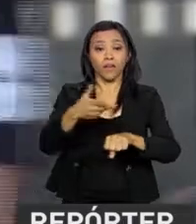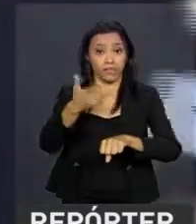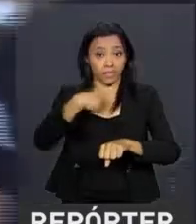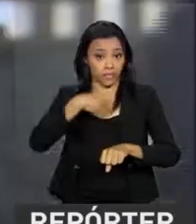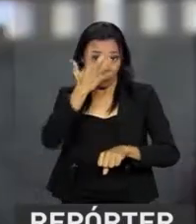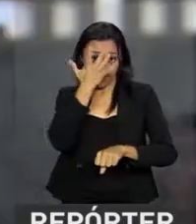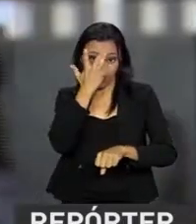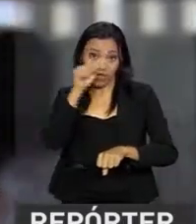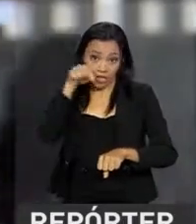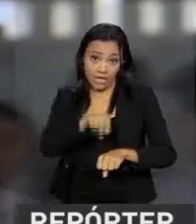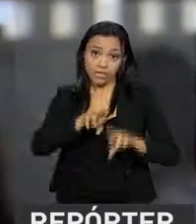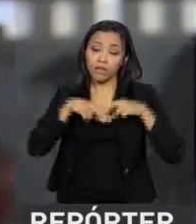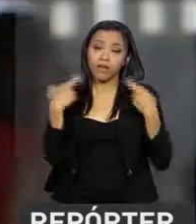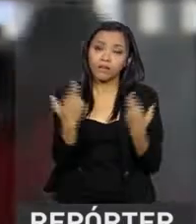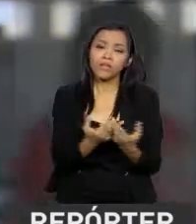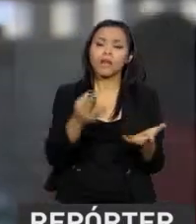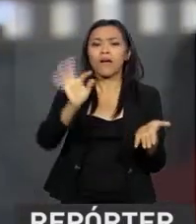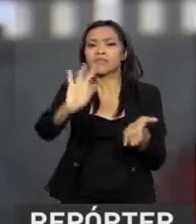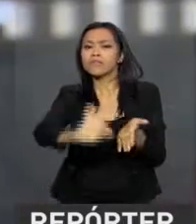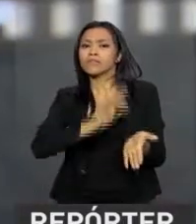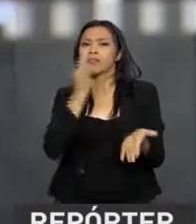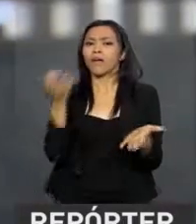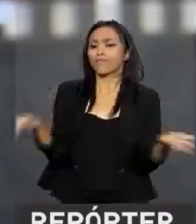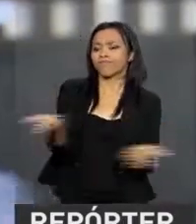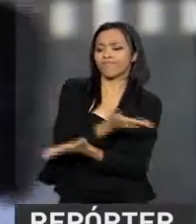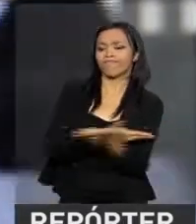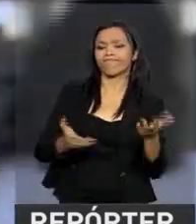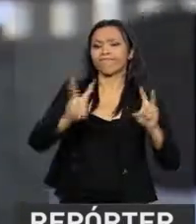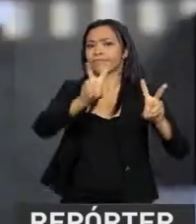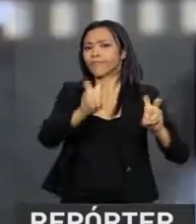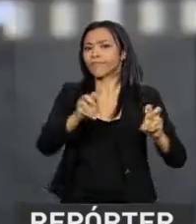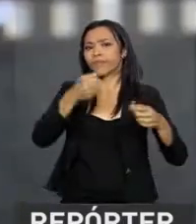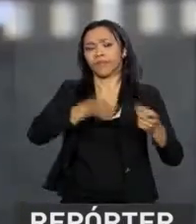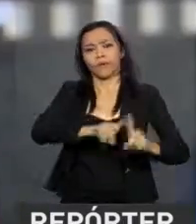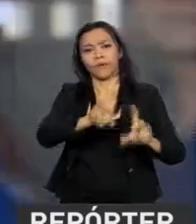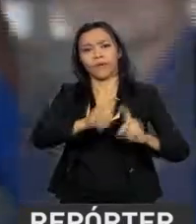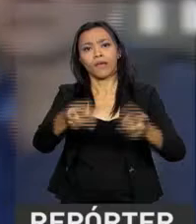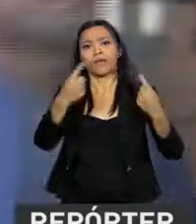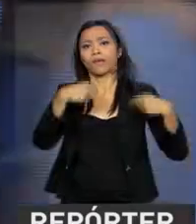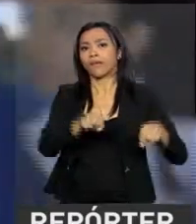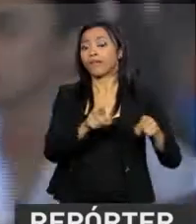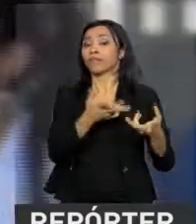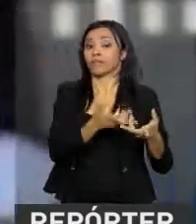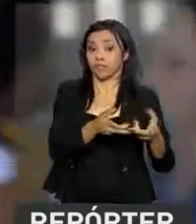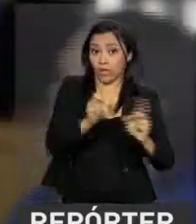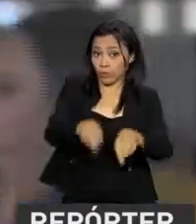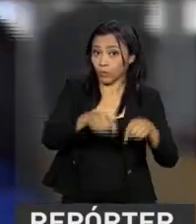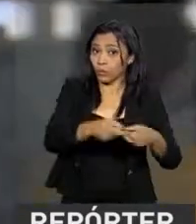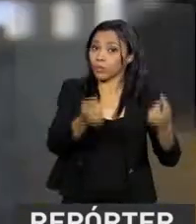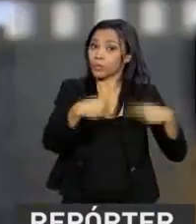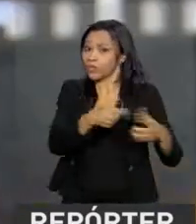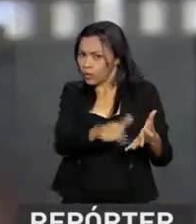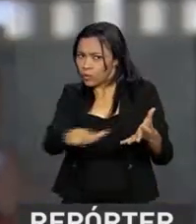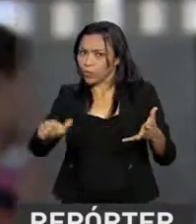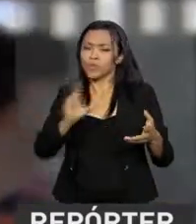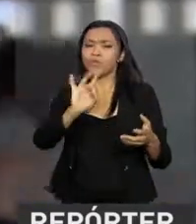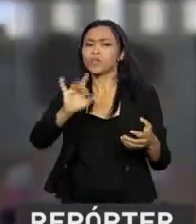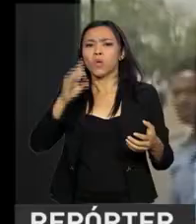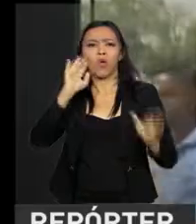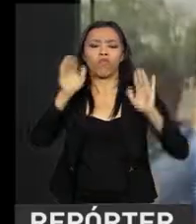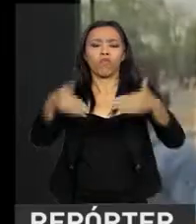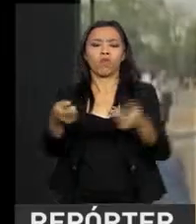reunião devem ser assinados acordos sobre comércio agricultura e diplomacia o que mostra que o brics não é só a agenda